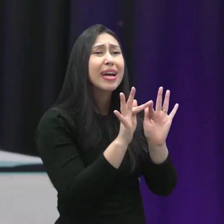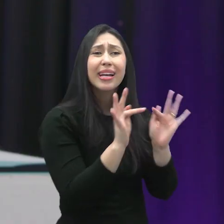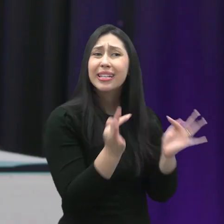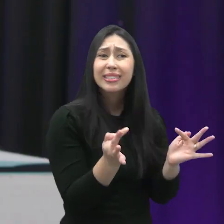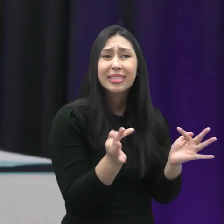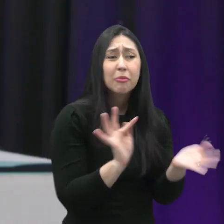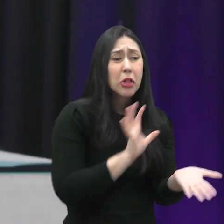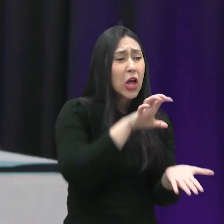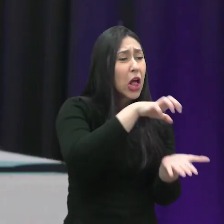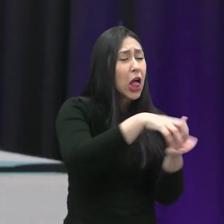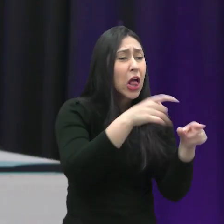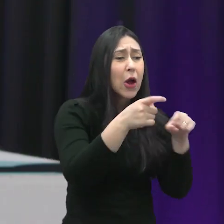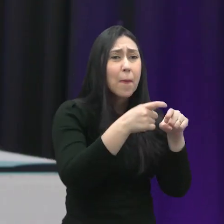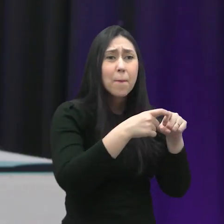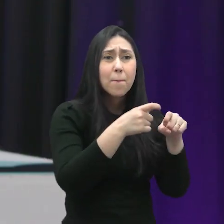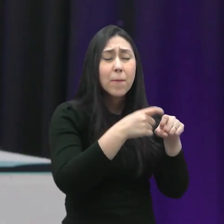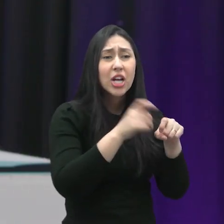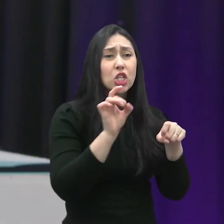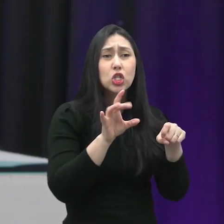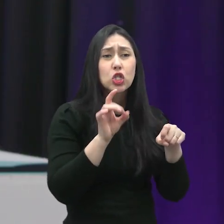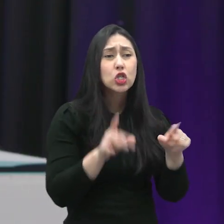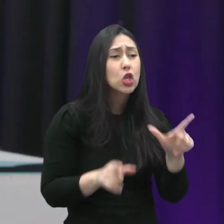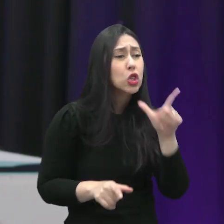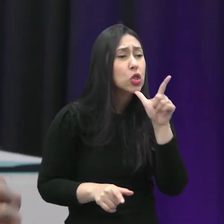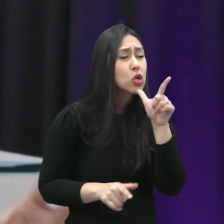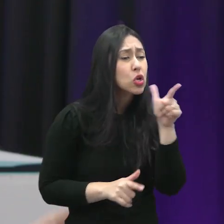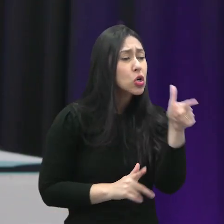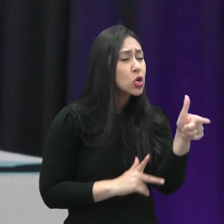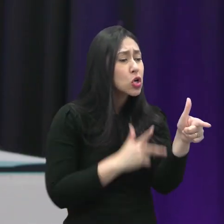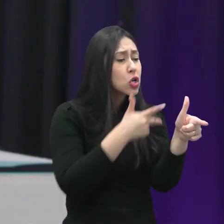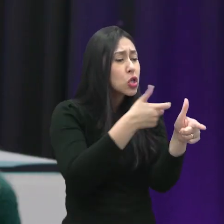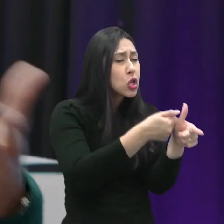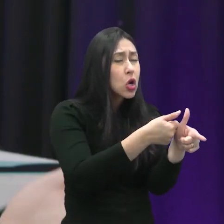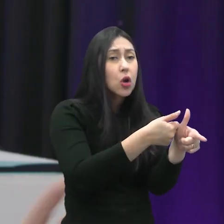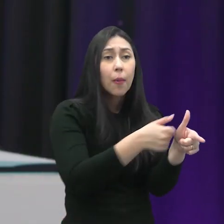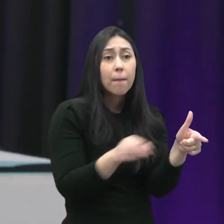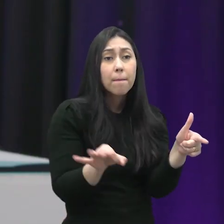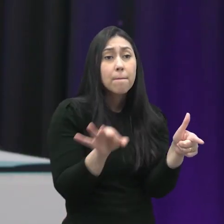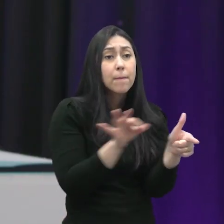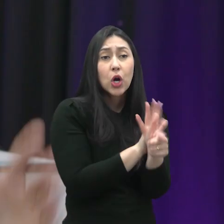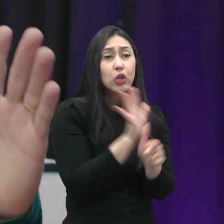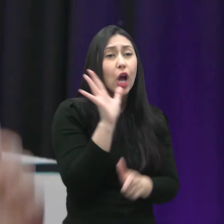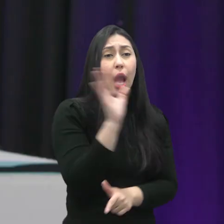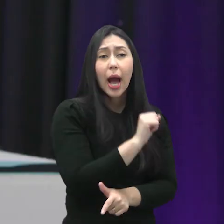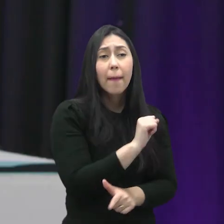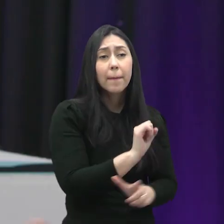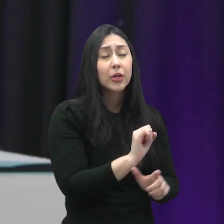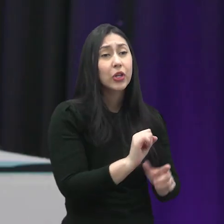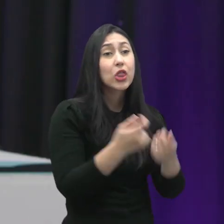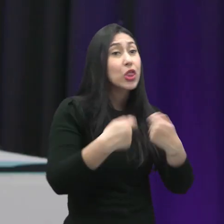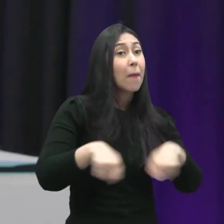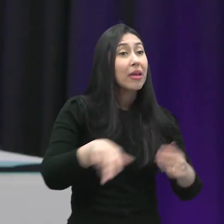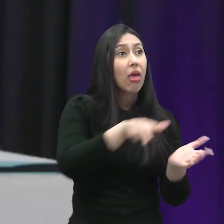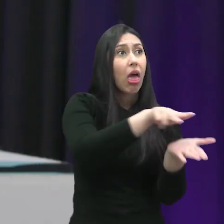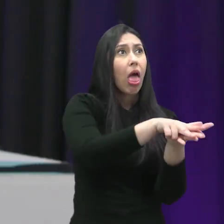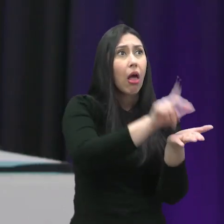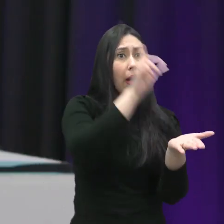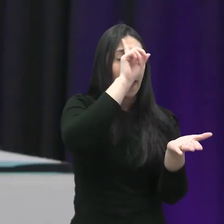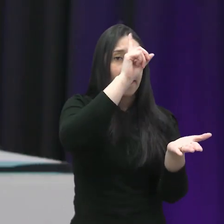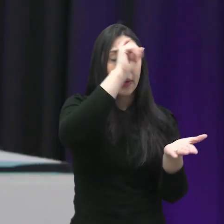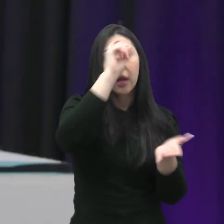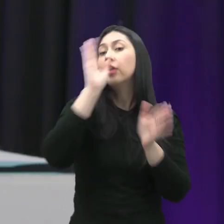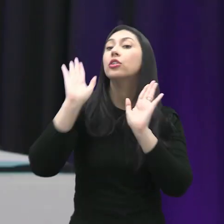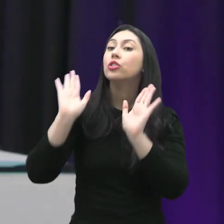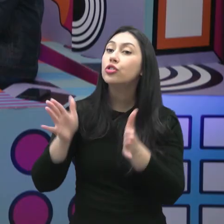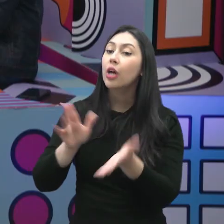consegue fazer isso em nível ambulatorial, com anestesia local, em alguns minutos, e ele vai de alta, né? Nem precisa ficar internado por conta disso.